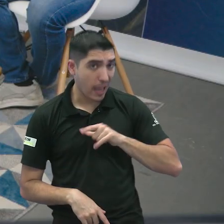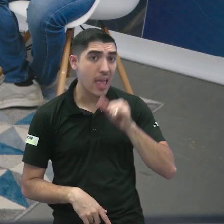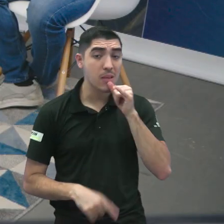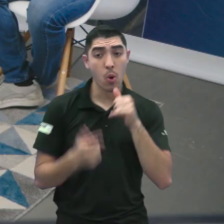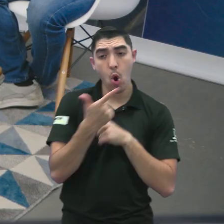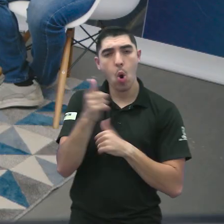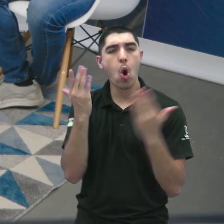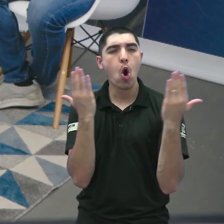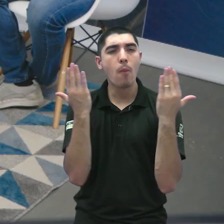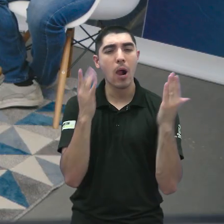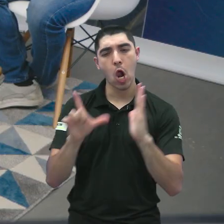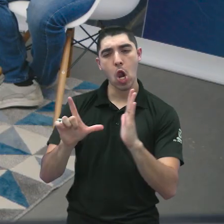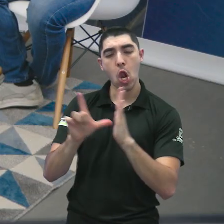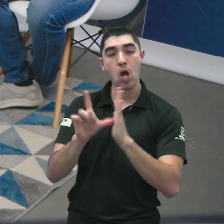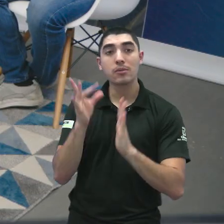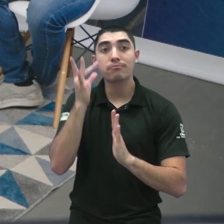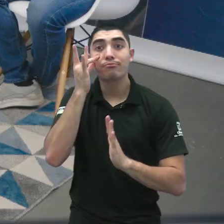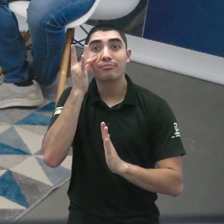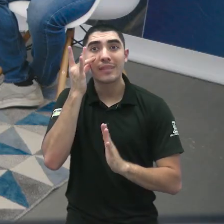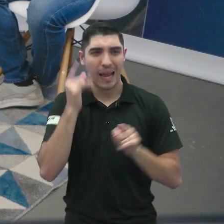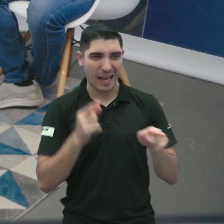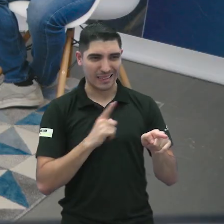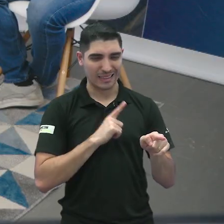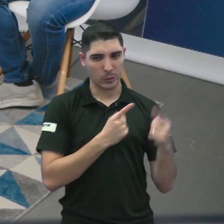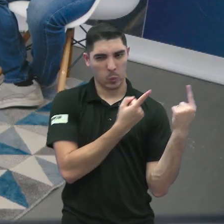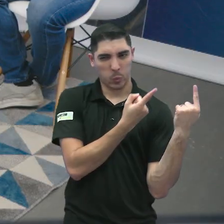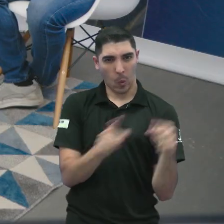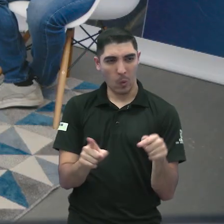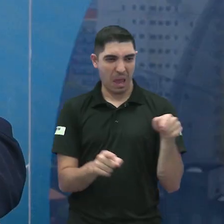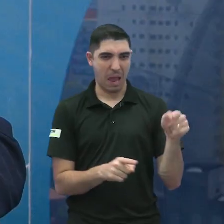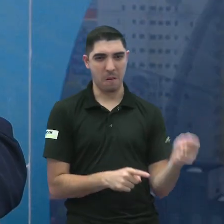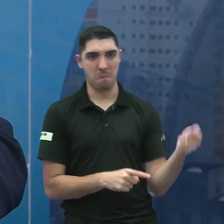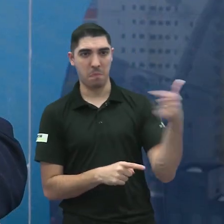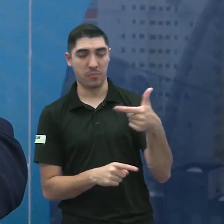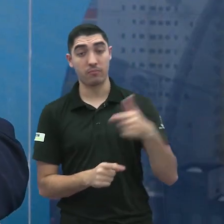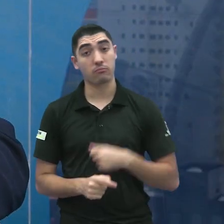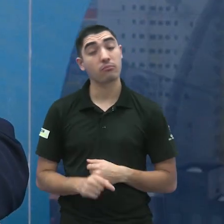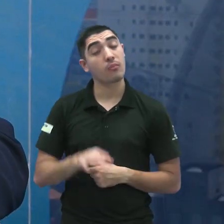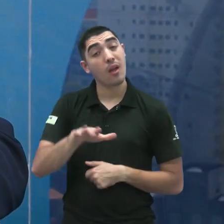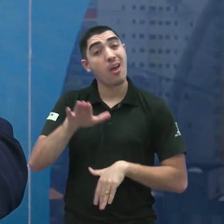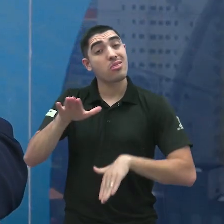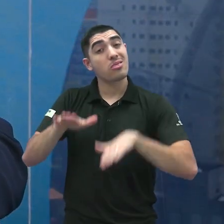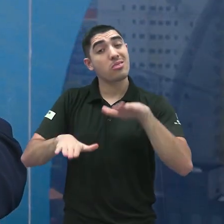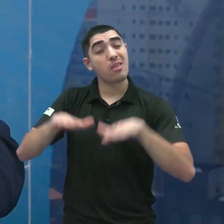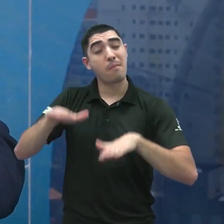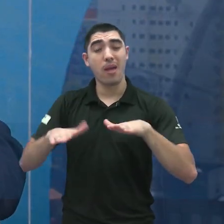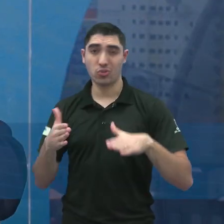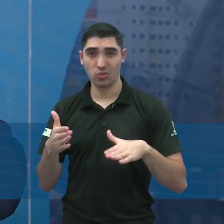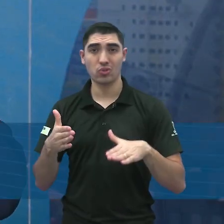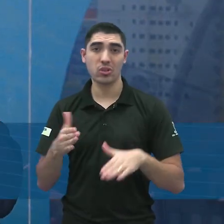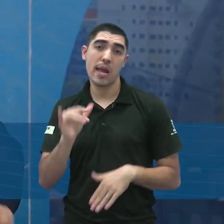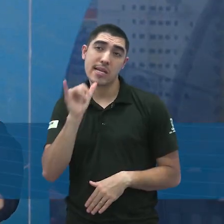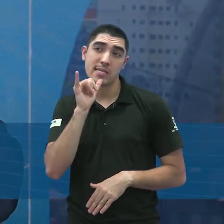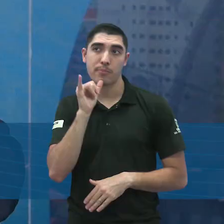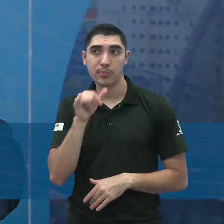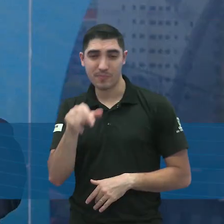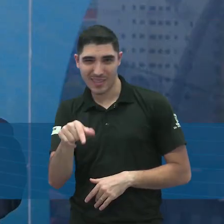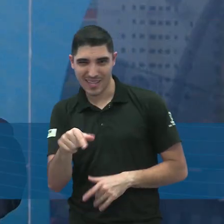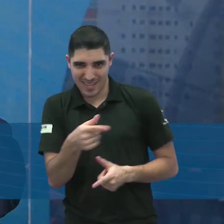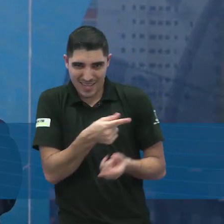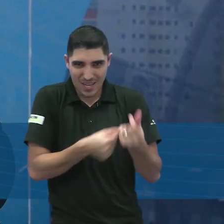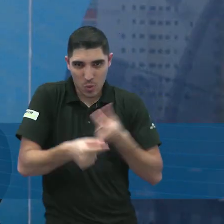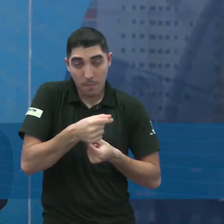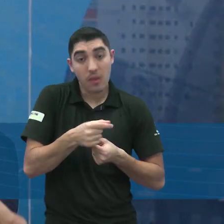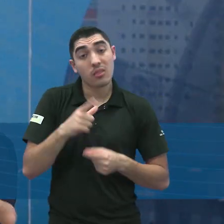lojas físicas, né, tradicionais? Eu acho que isso é o que a gente vai pensar até do ponto de vista de eu uso um termo em economia, né,